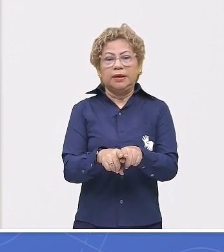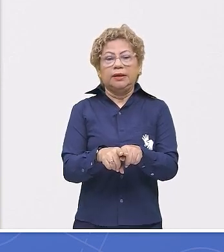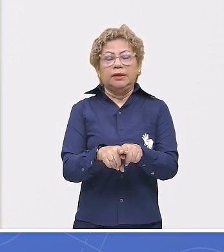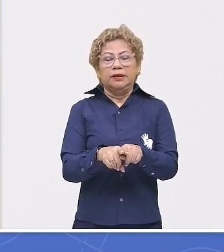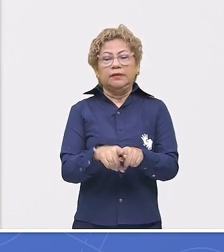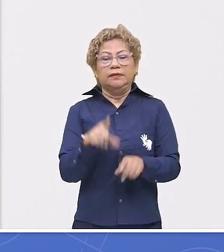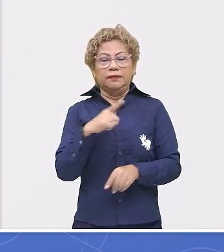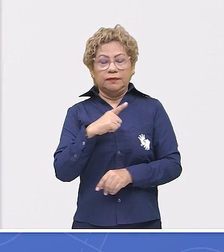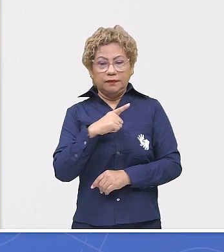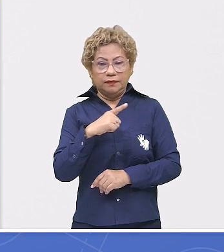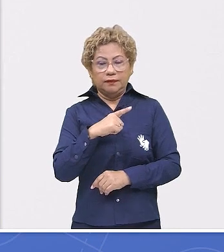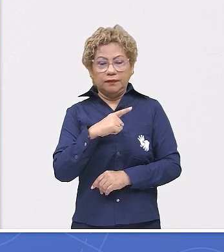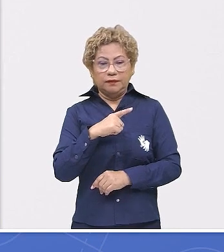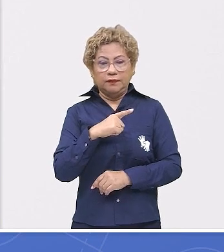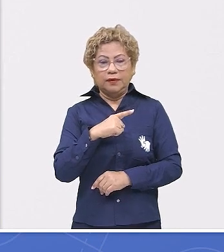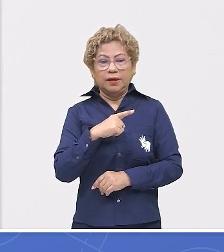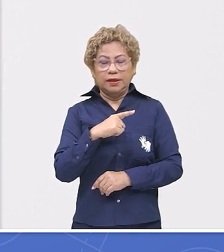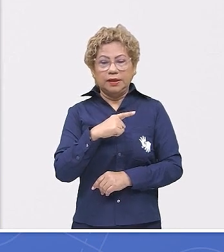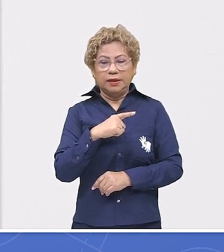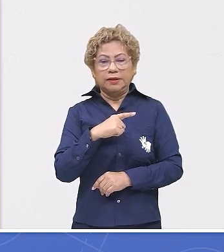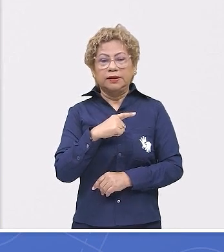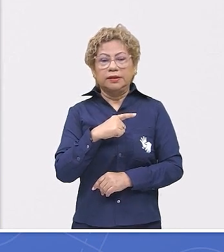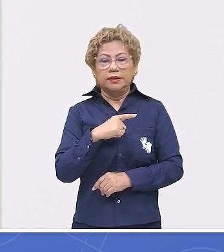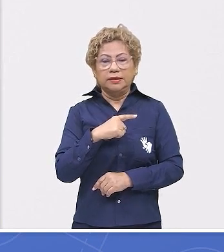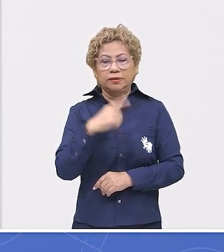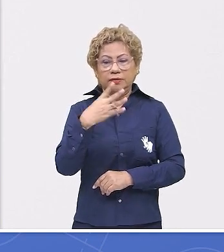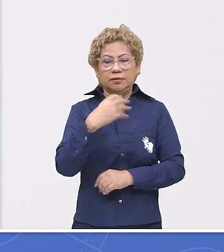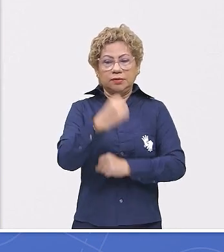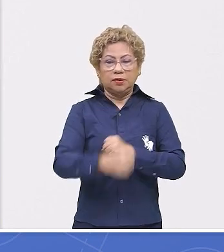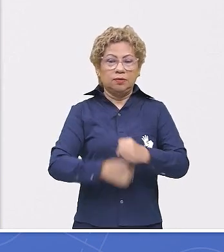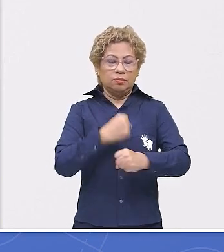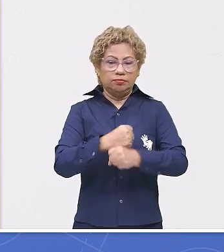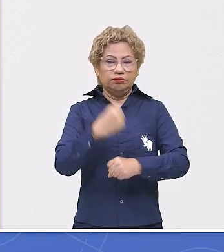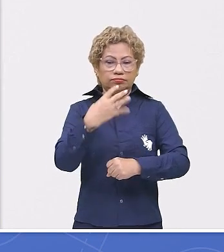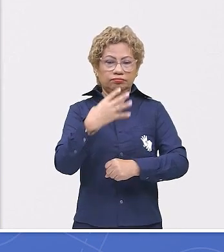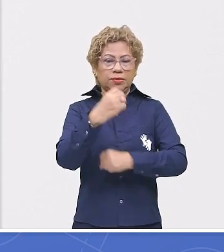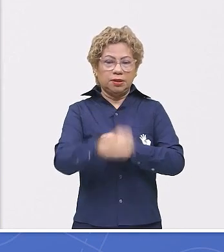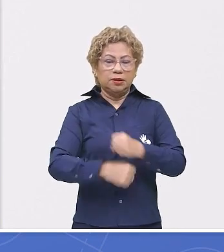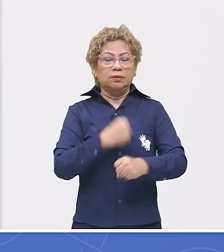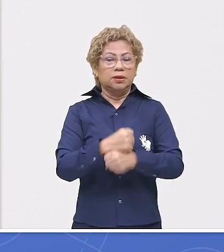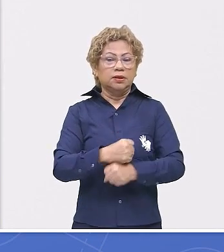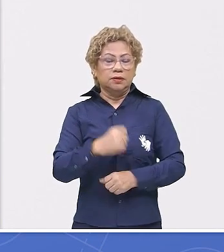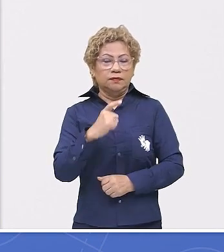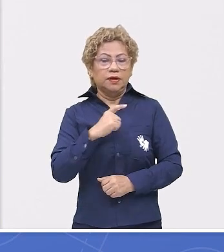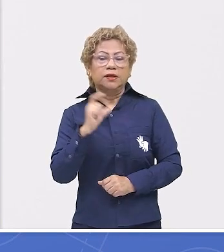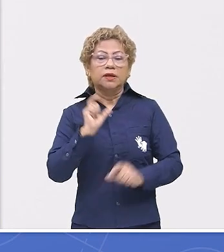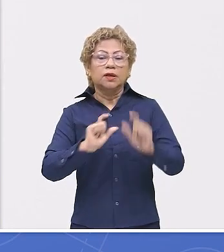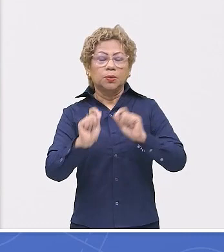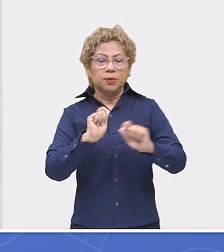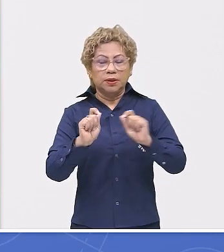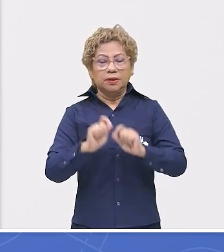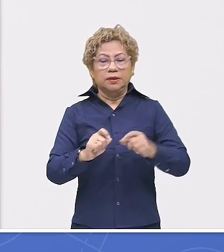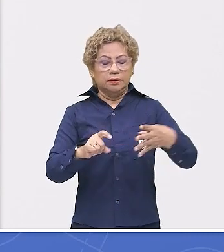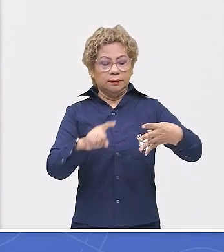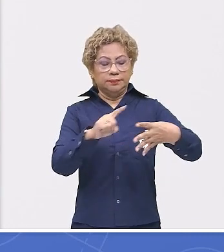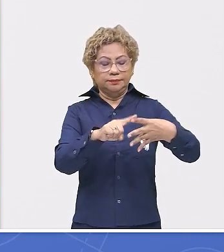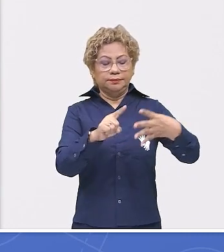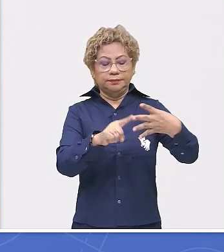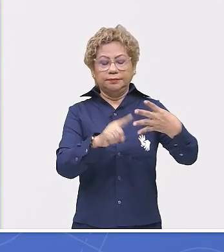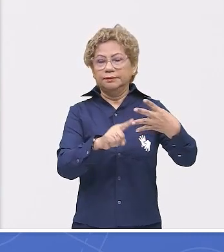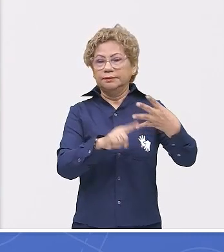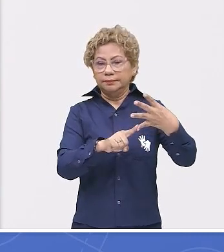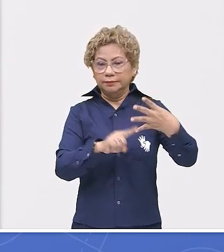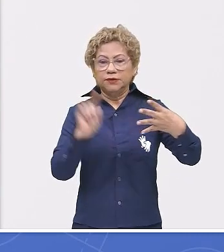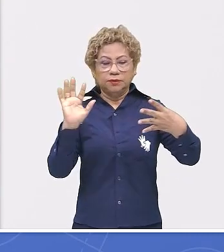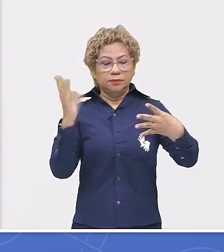aí do ano bissexto, também no movimento de translação, nós teremos o quê? As 4 estações do ano.